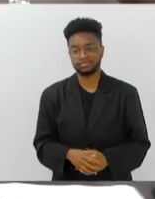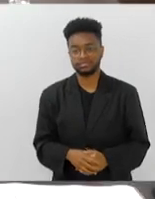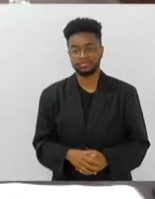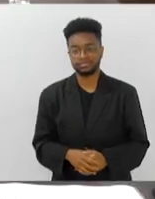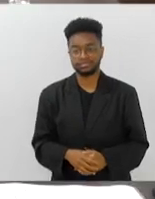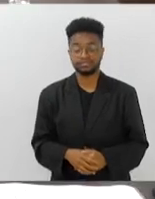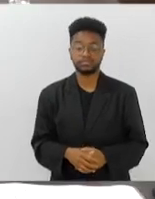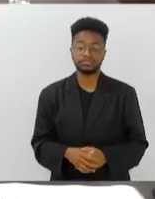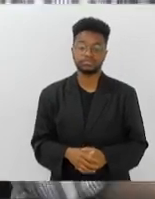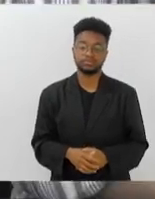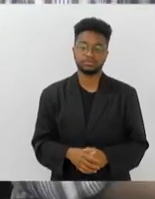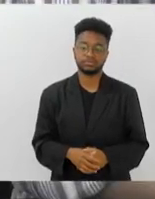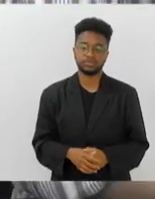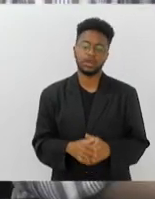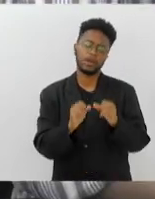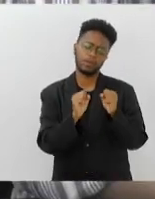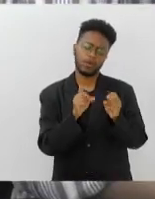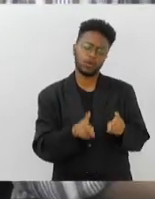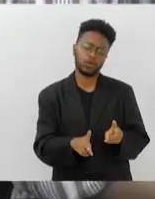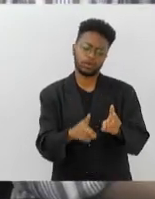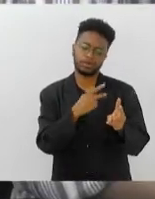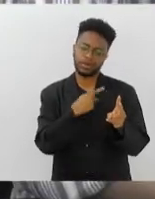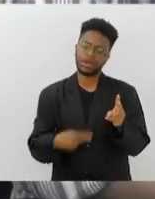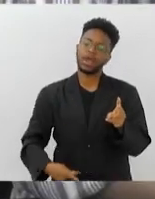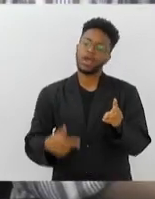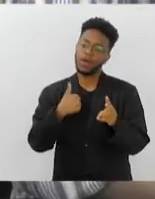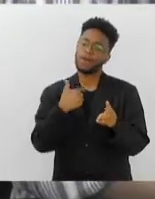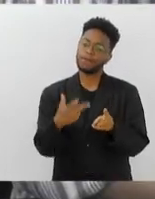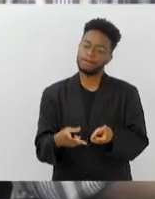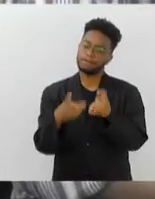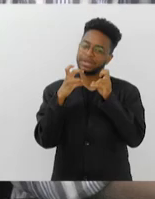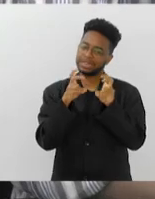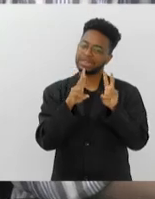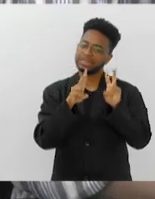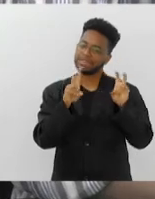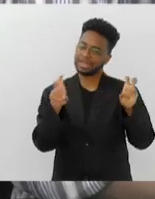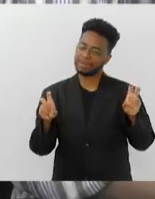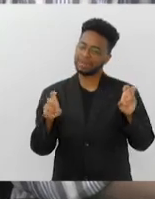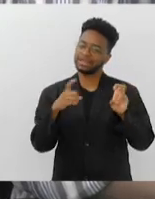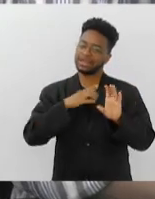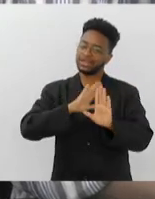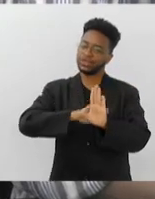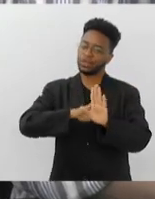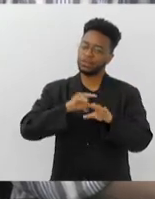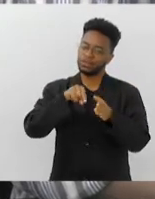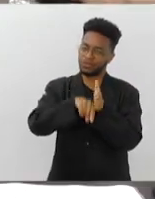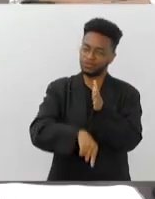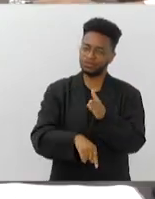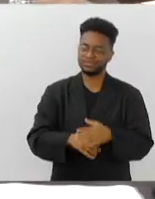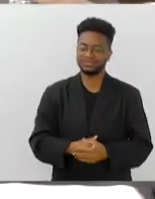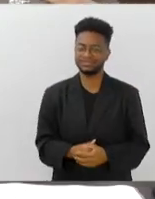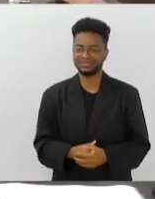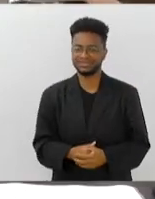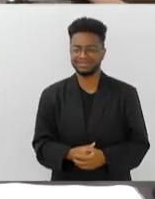Nesse caso do voto... Podemos continuar, presidente. Já percebi que o assunto é um teor ideológico profundo aqui.